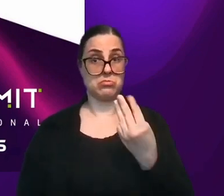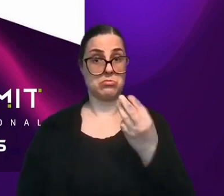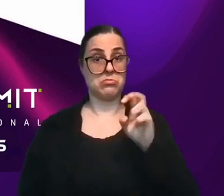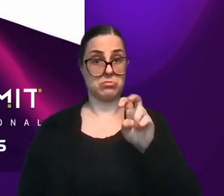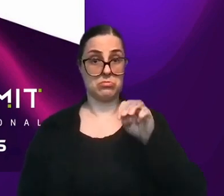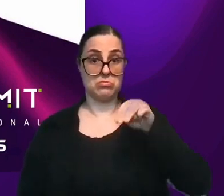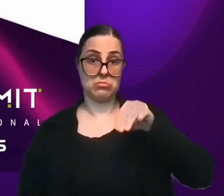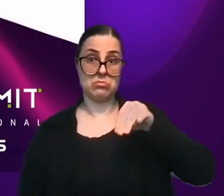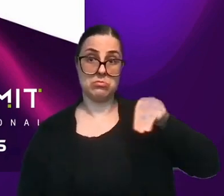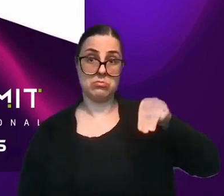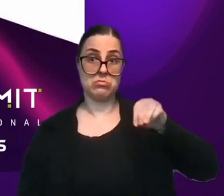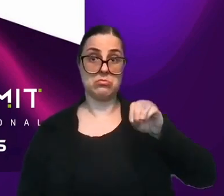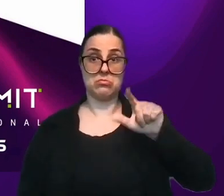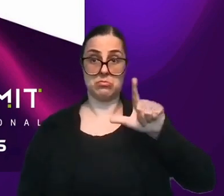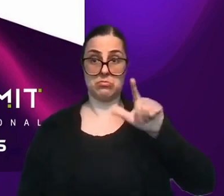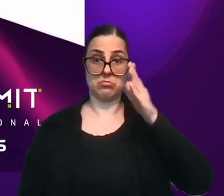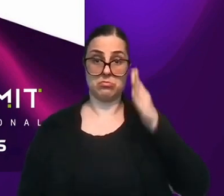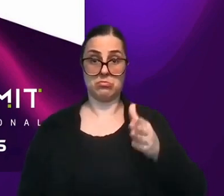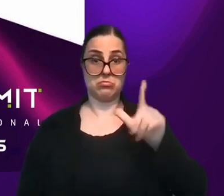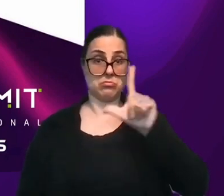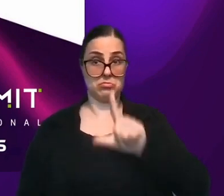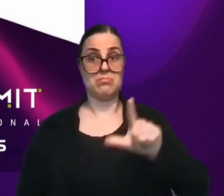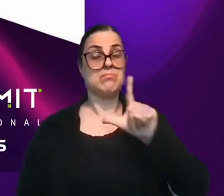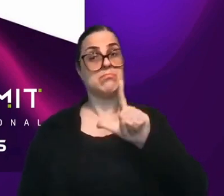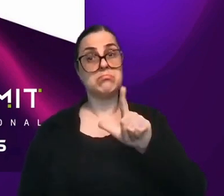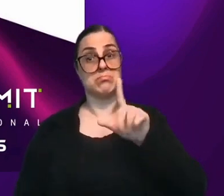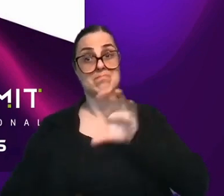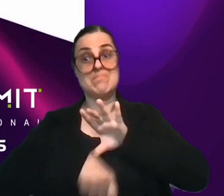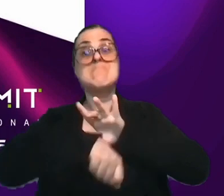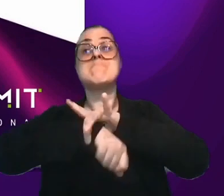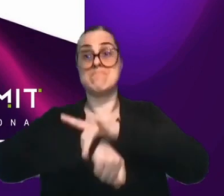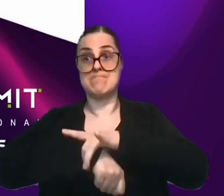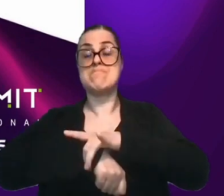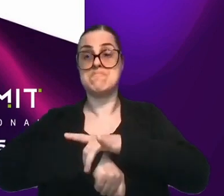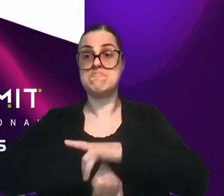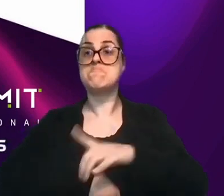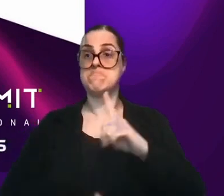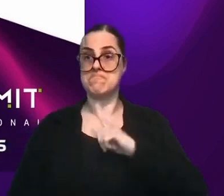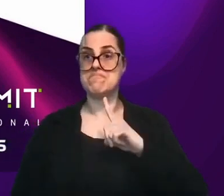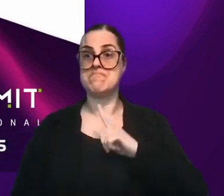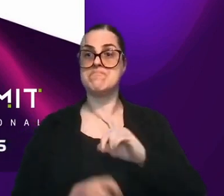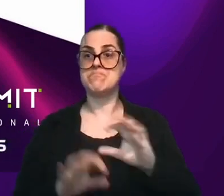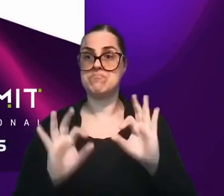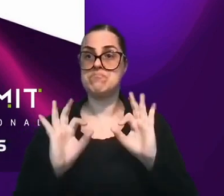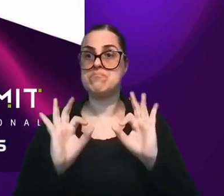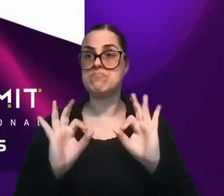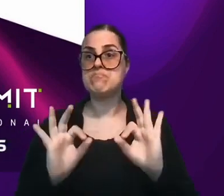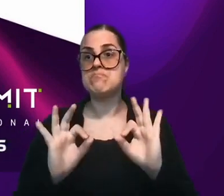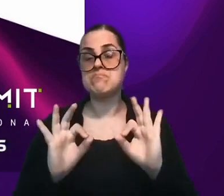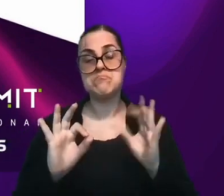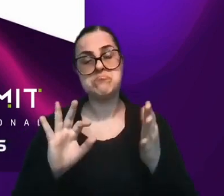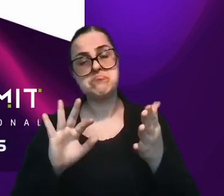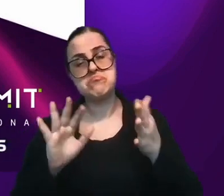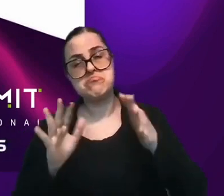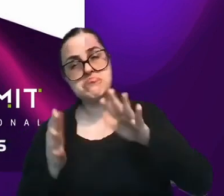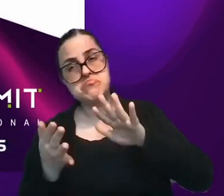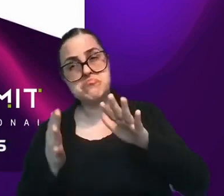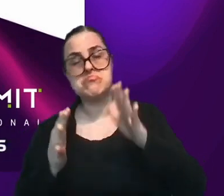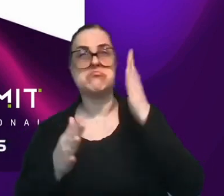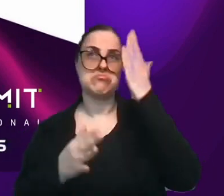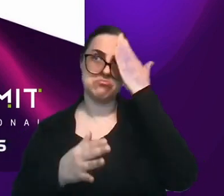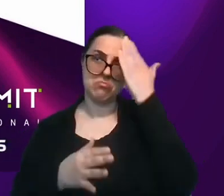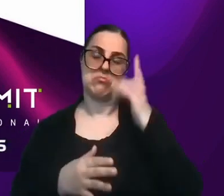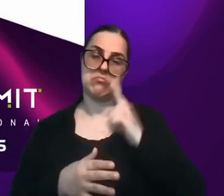segurança bastante razoável ao método. Nós não temos, salvo as situações mais